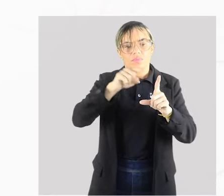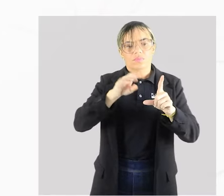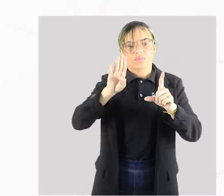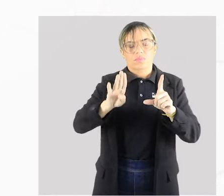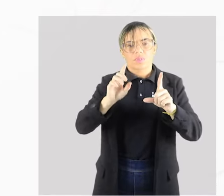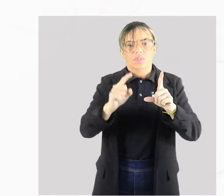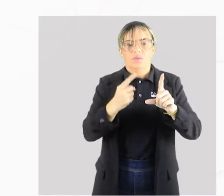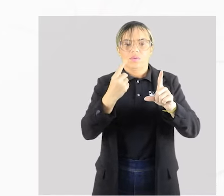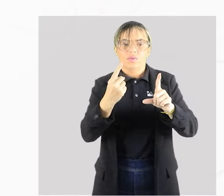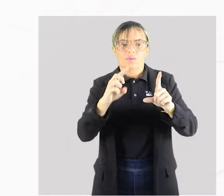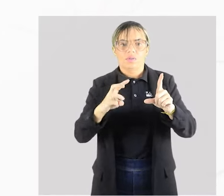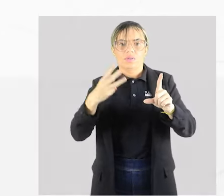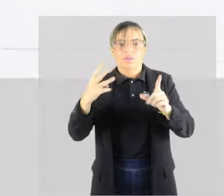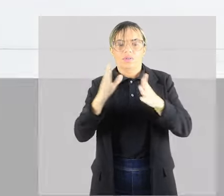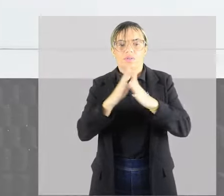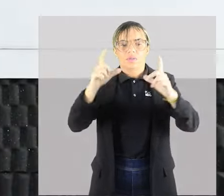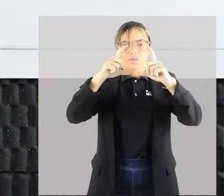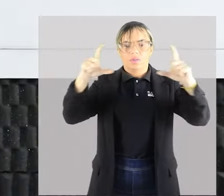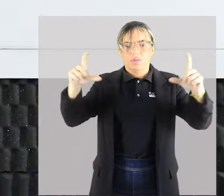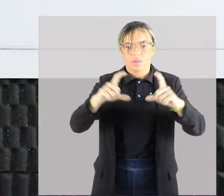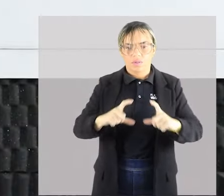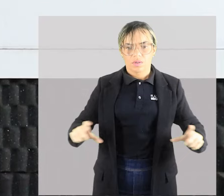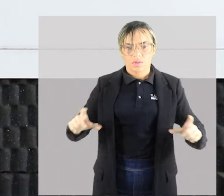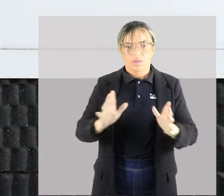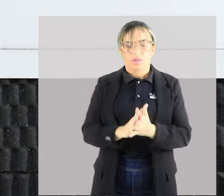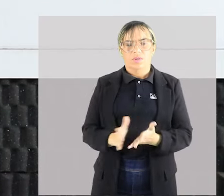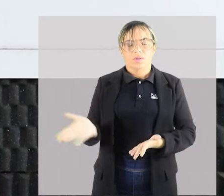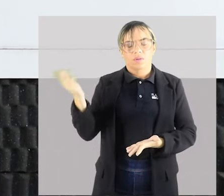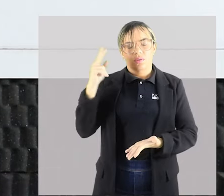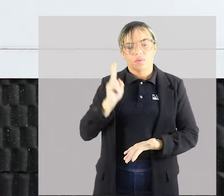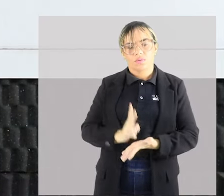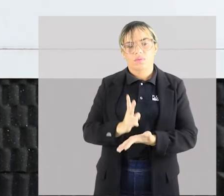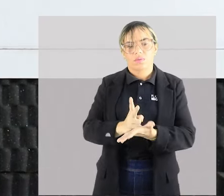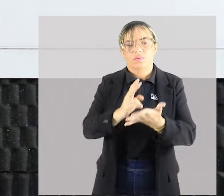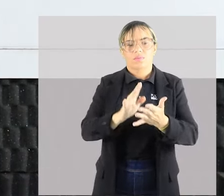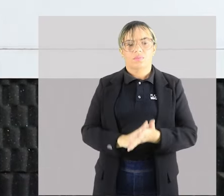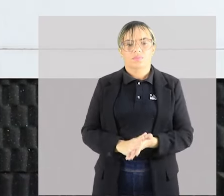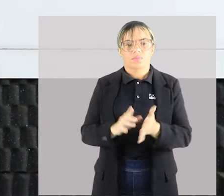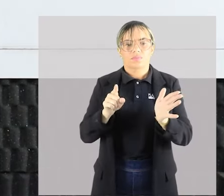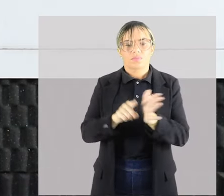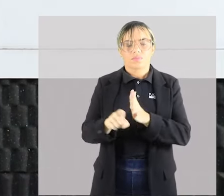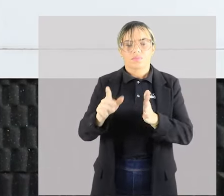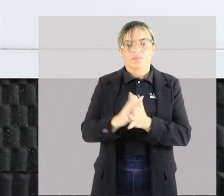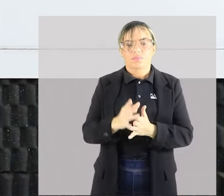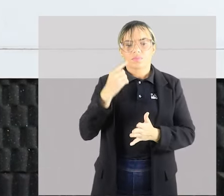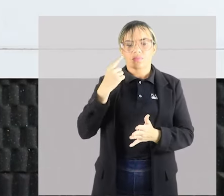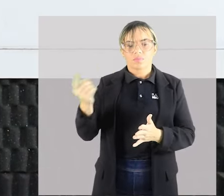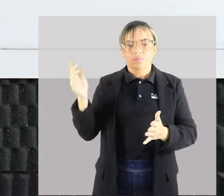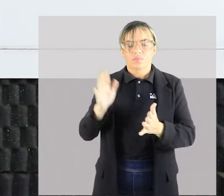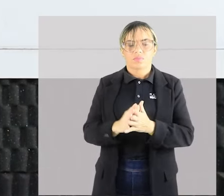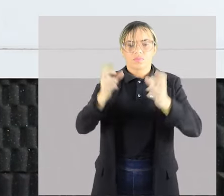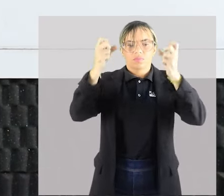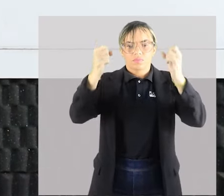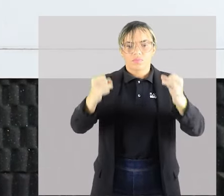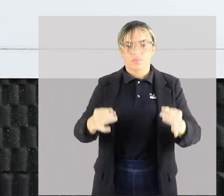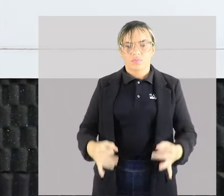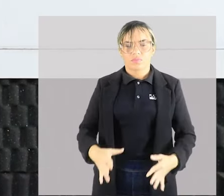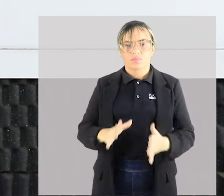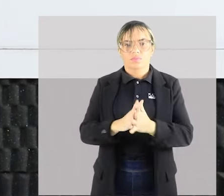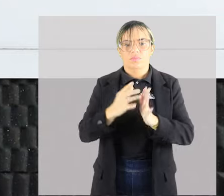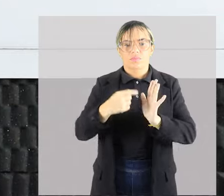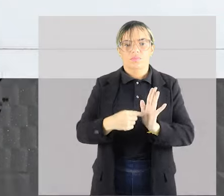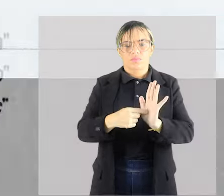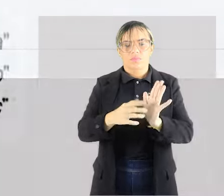e a três tá certo Vamos seguir então para mais uma questão essa questão fala o seguinte aí